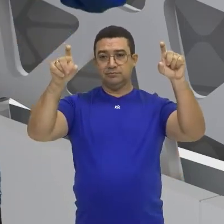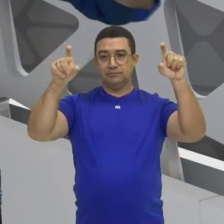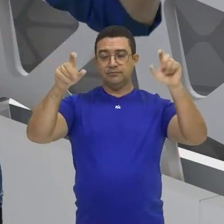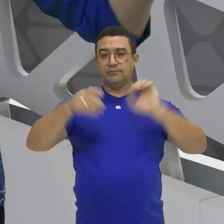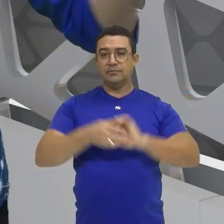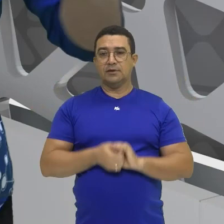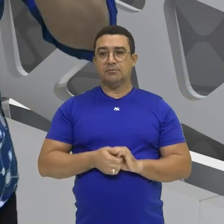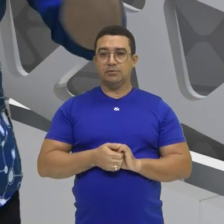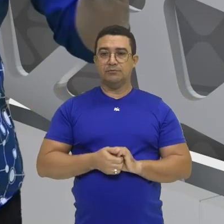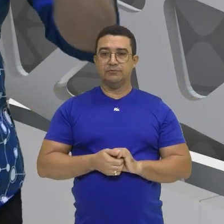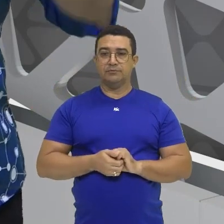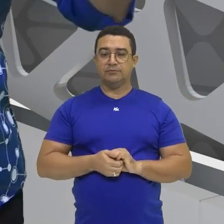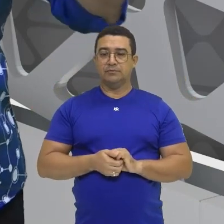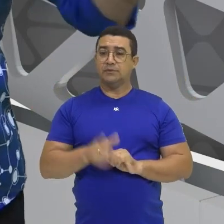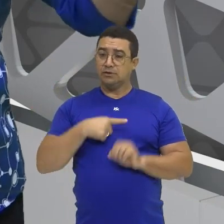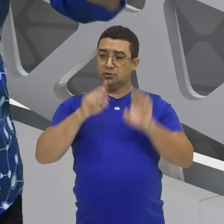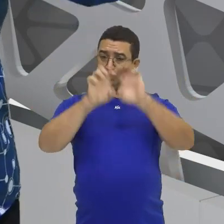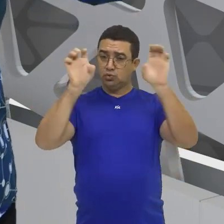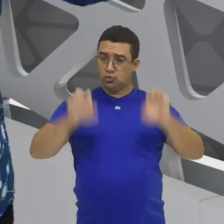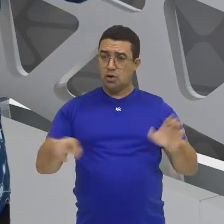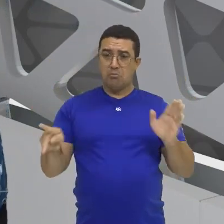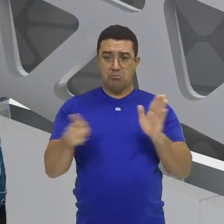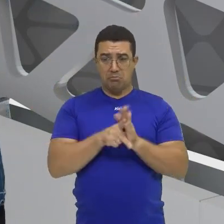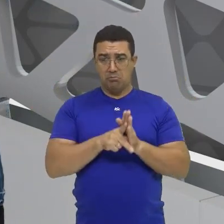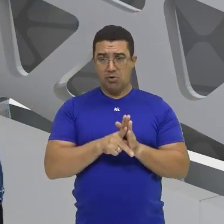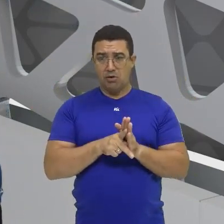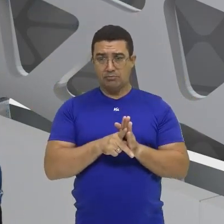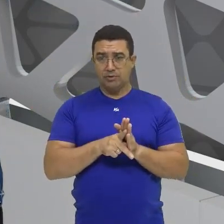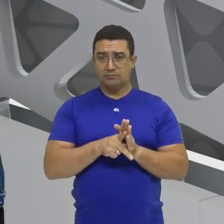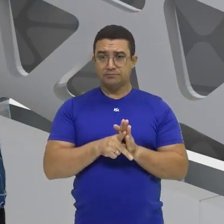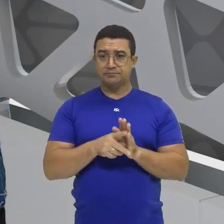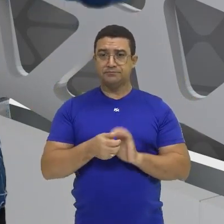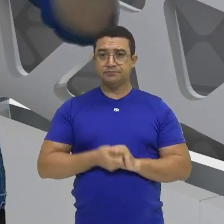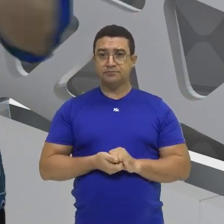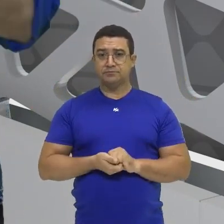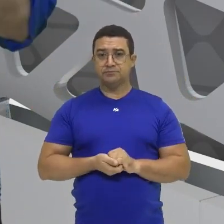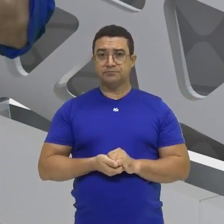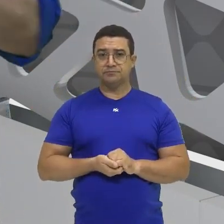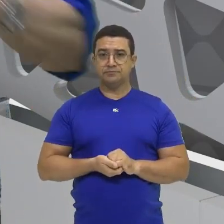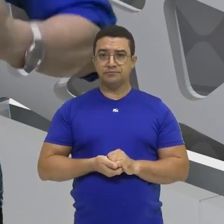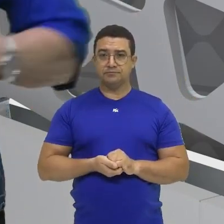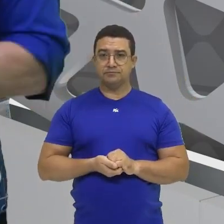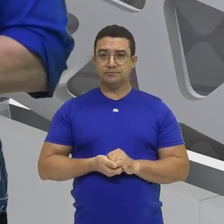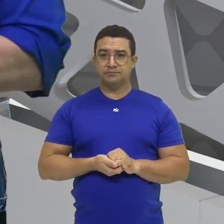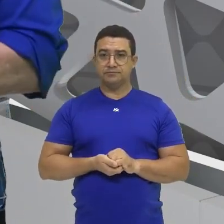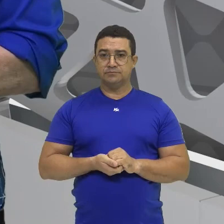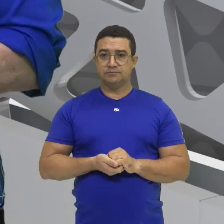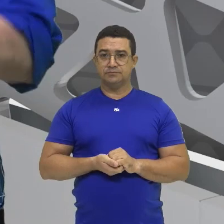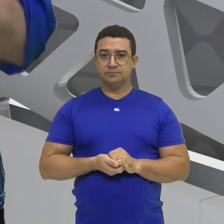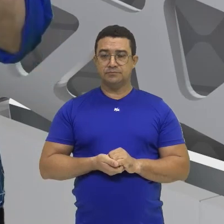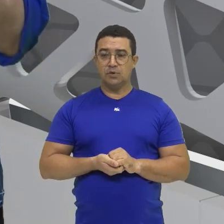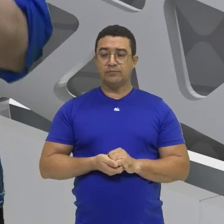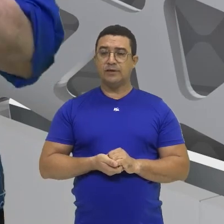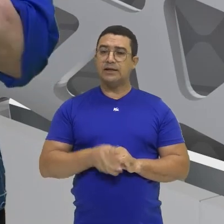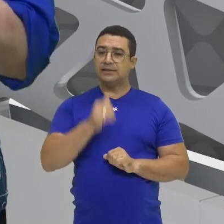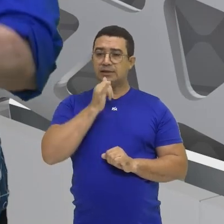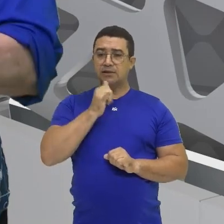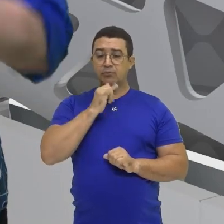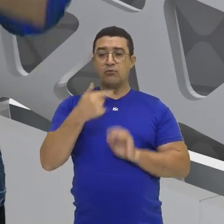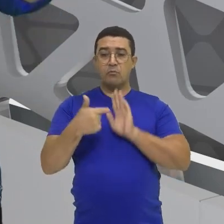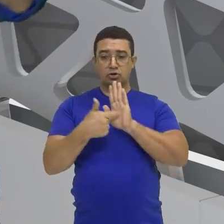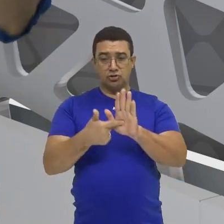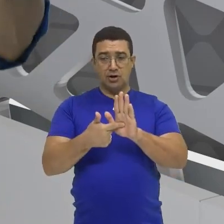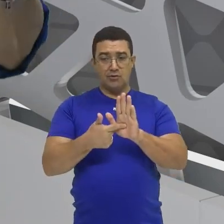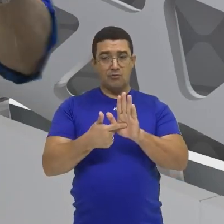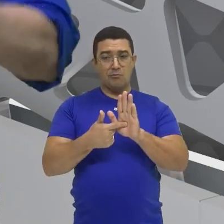têm uma estrutura específica, né? Tem o seu título lá. Nesse caso, desse exemplo, eu estou mostrando uma